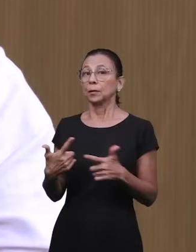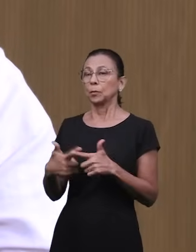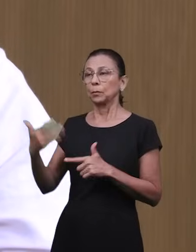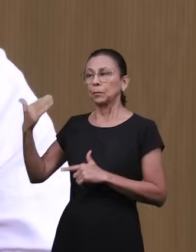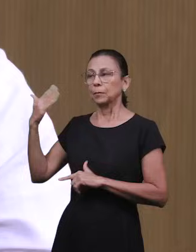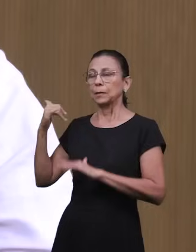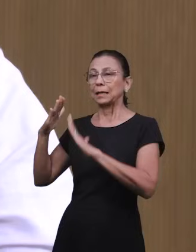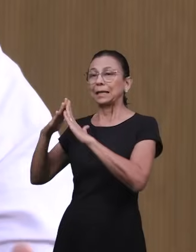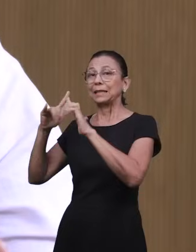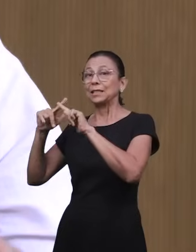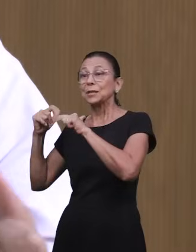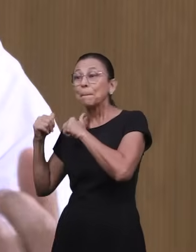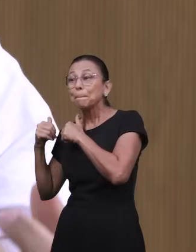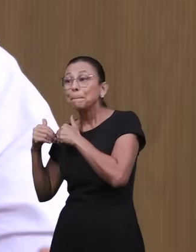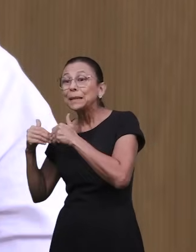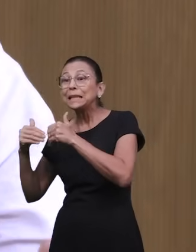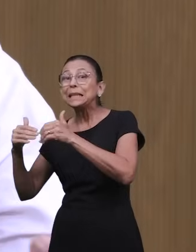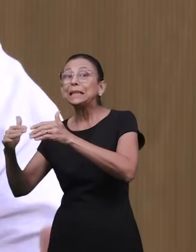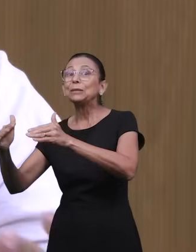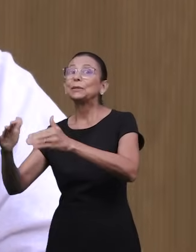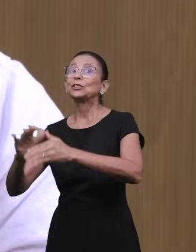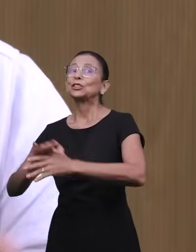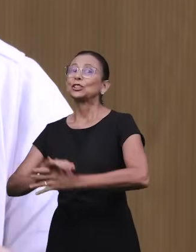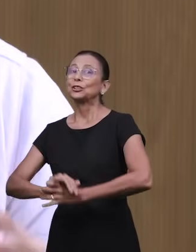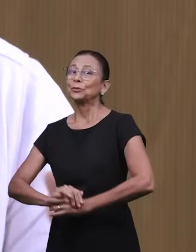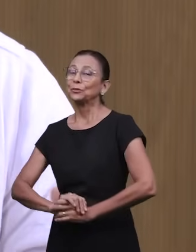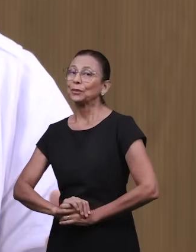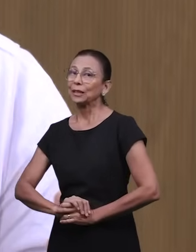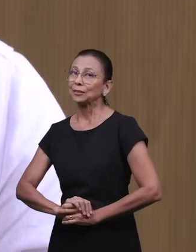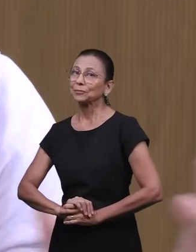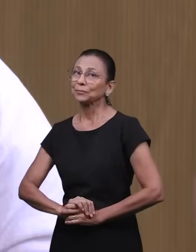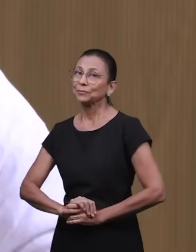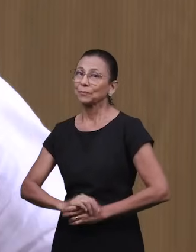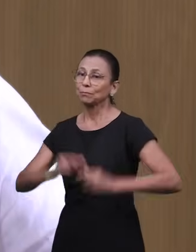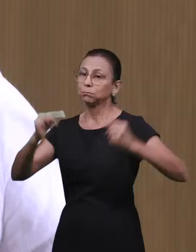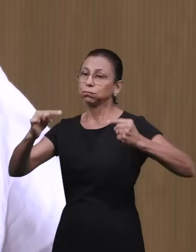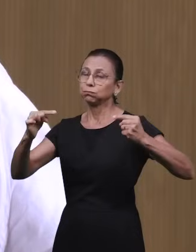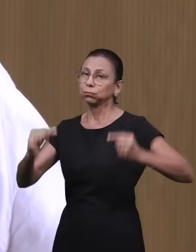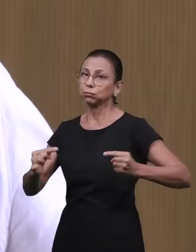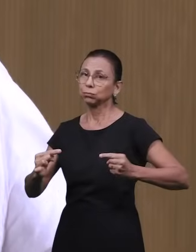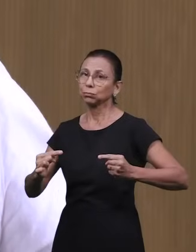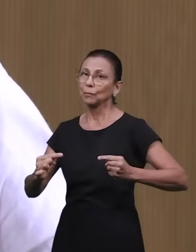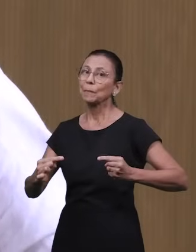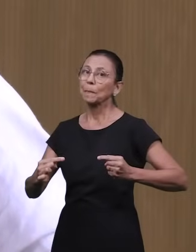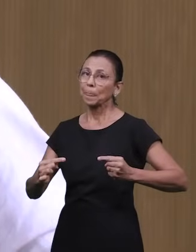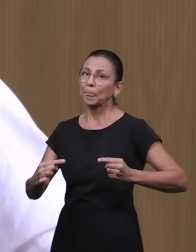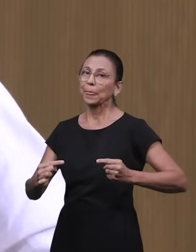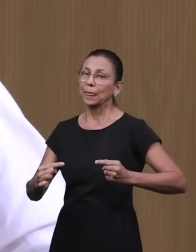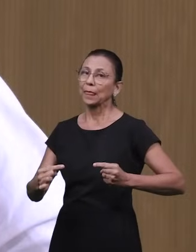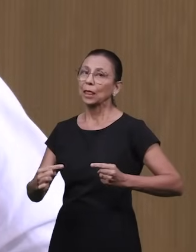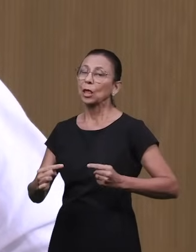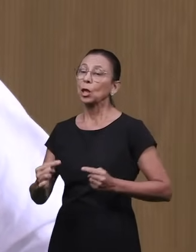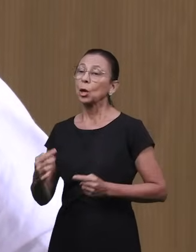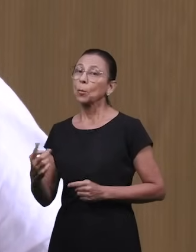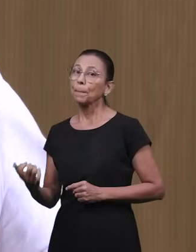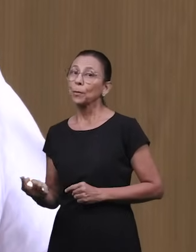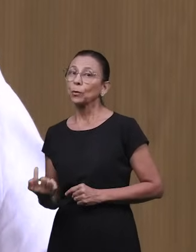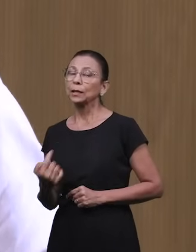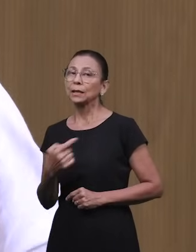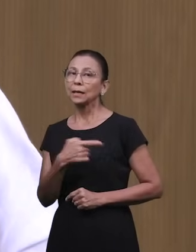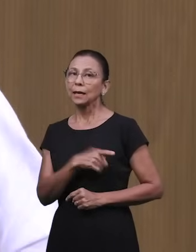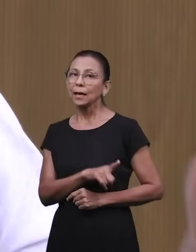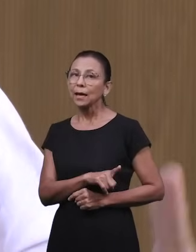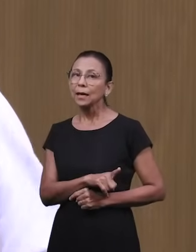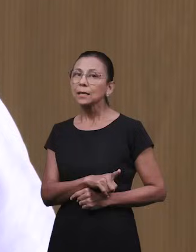igreja primitiva. Porém, essa resistência não era simples, porque há bem pouco tempo, esses